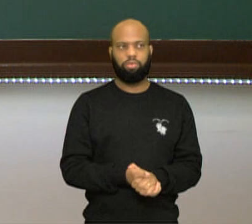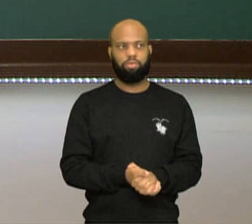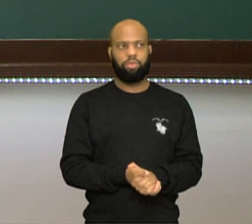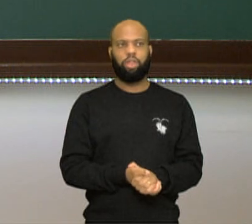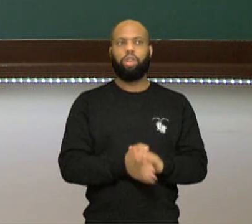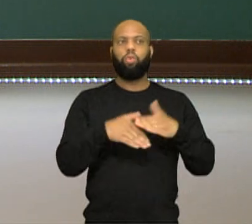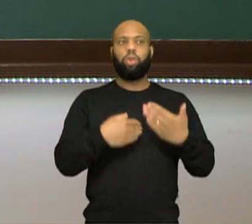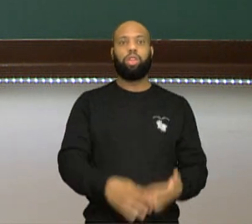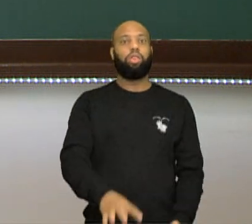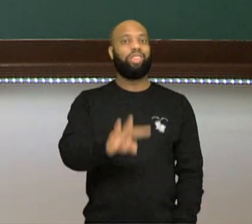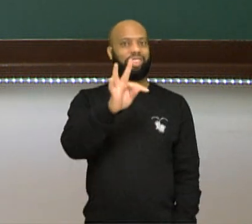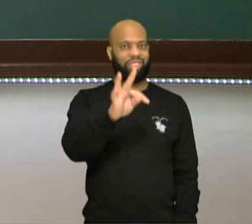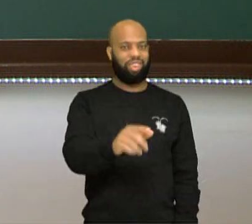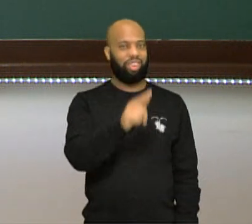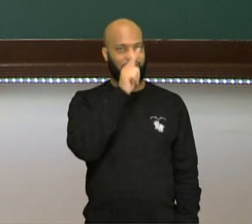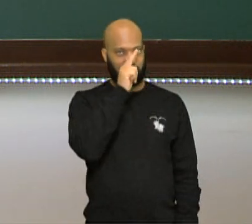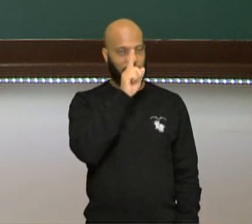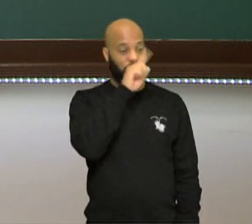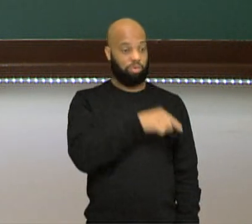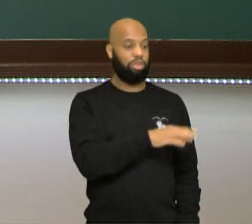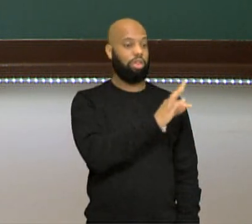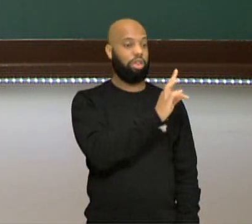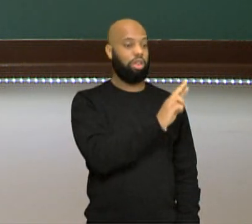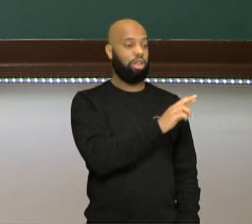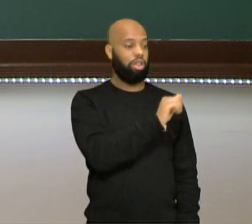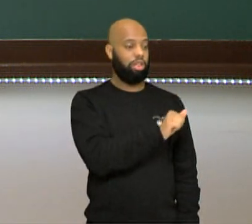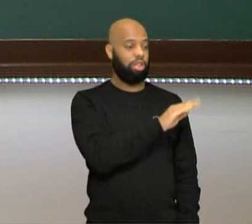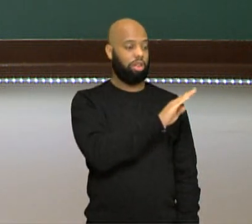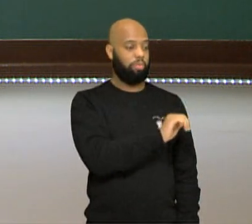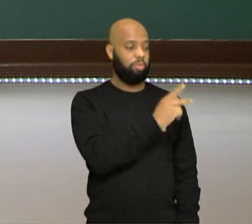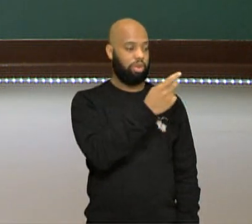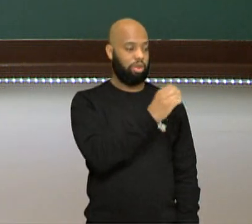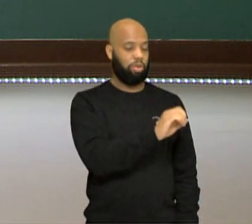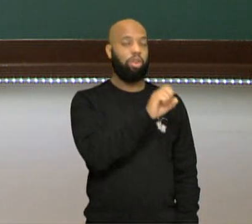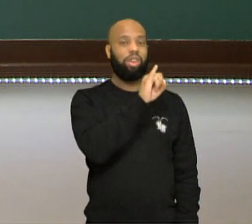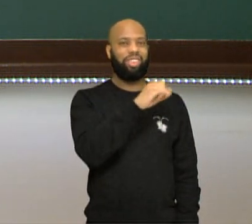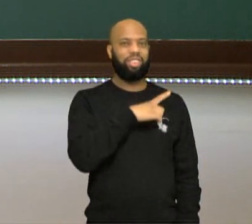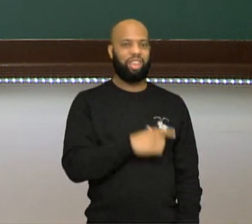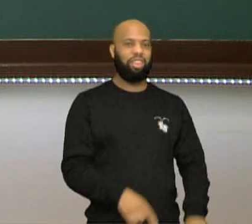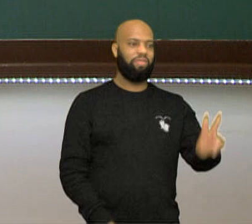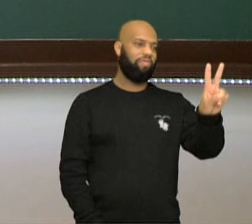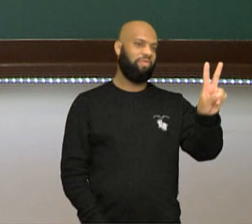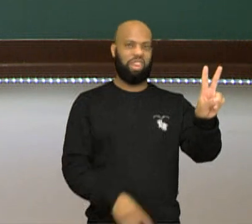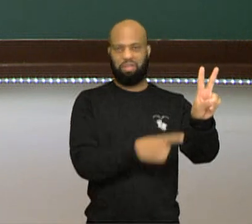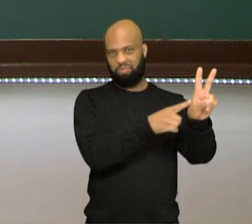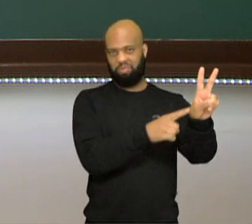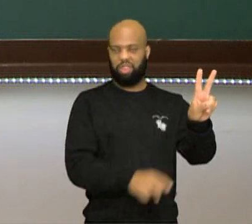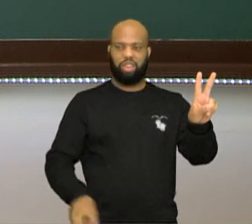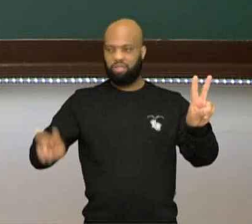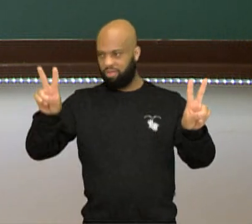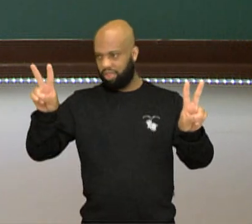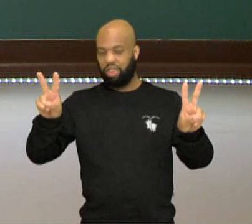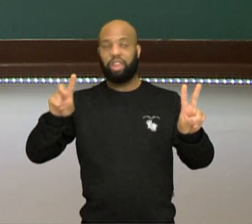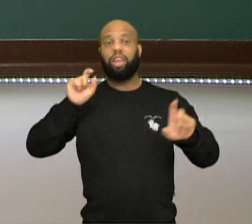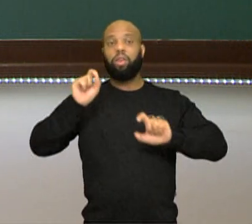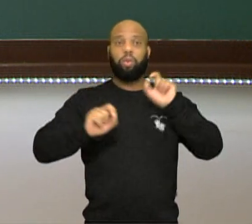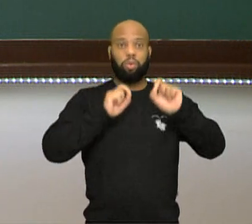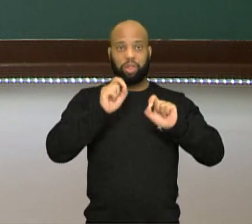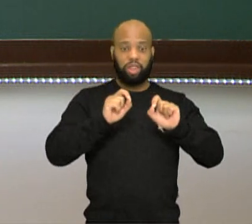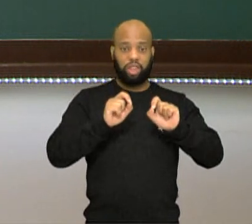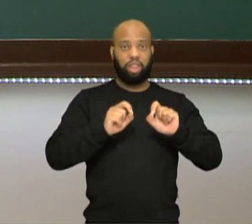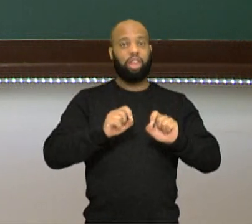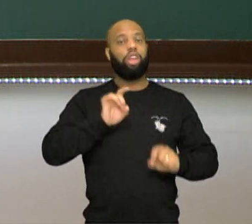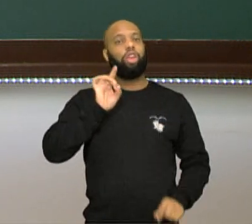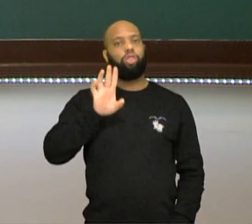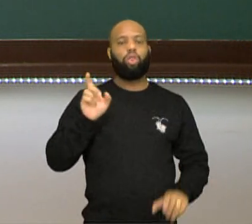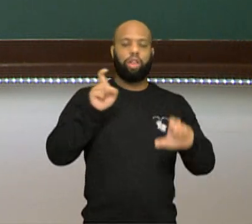o trabalho entre superfícies equipotenciais, entre pontos de potencial, só depende do potencial de saída